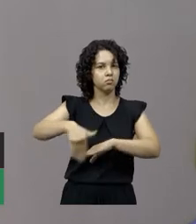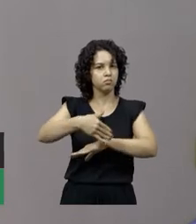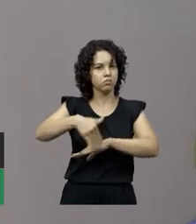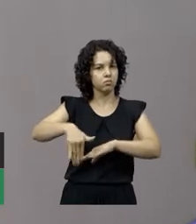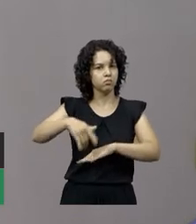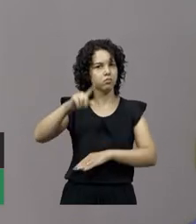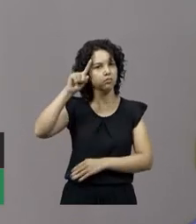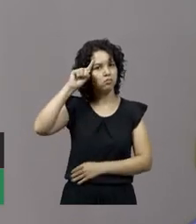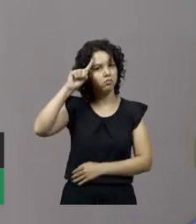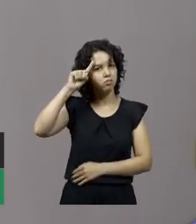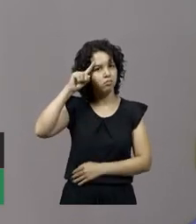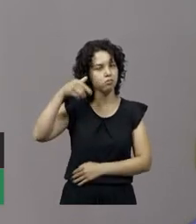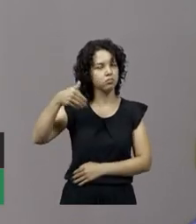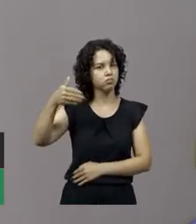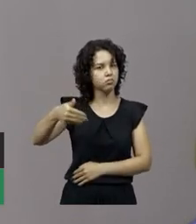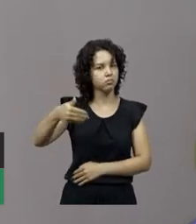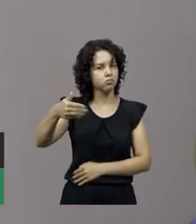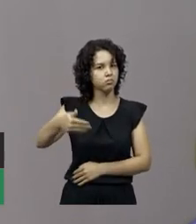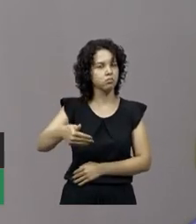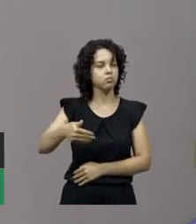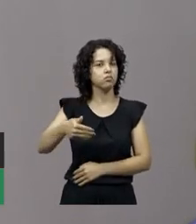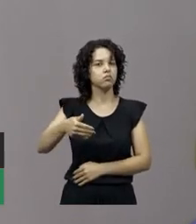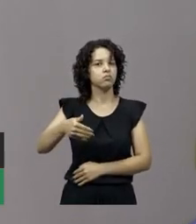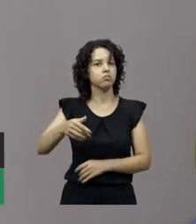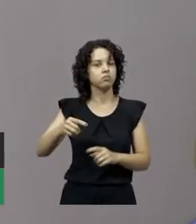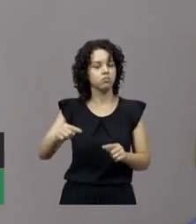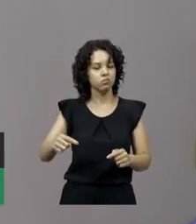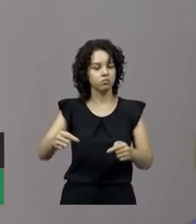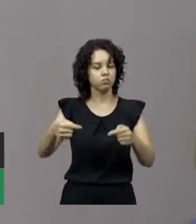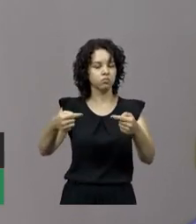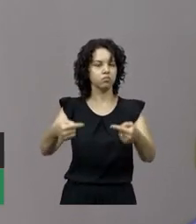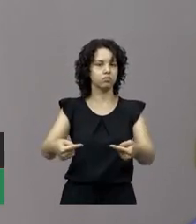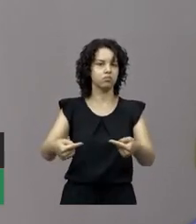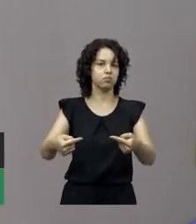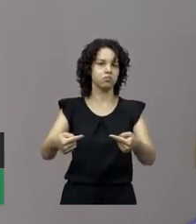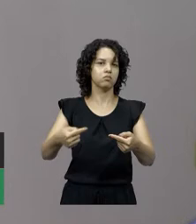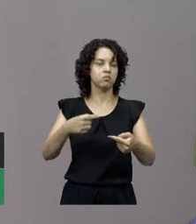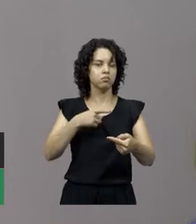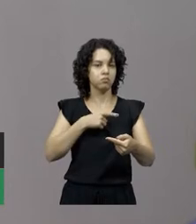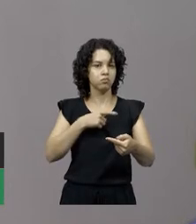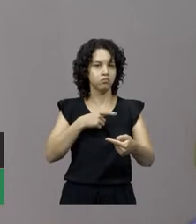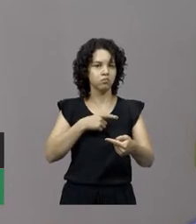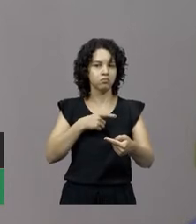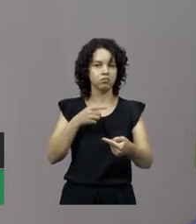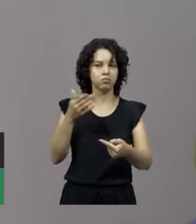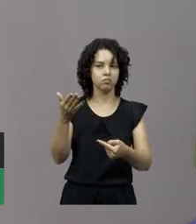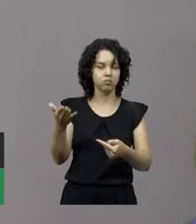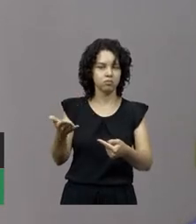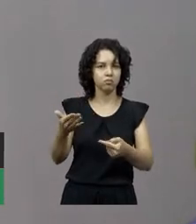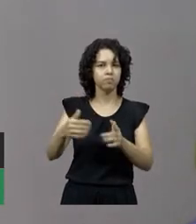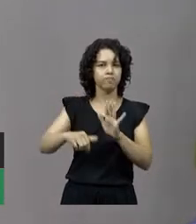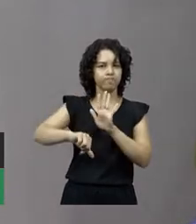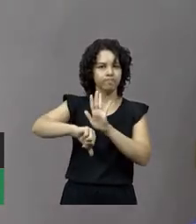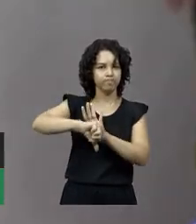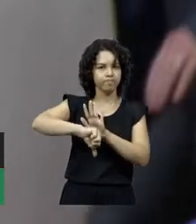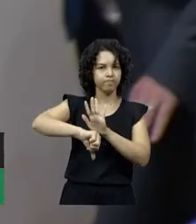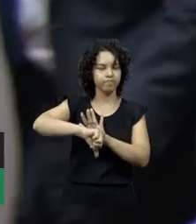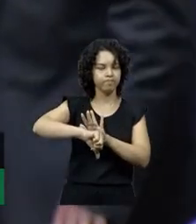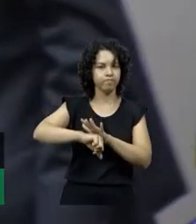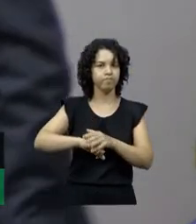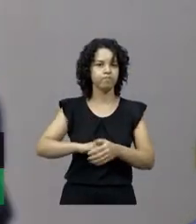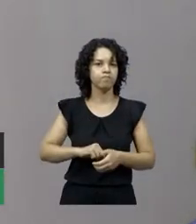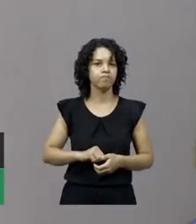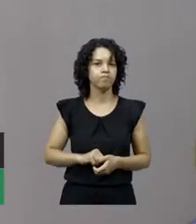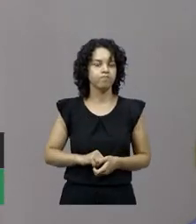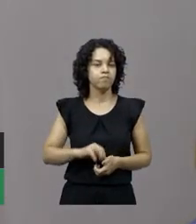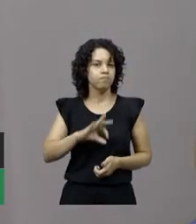dia a dia, no combate, frente a frente com o marginal. Do policial que